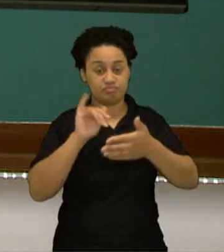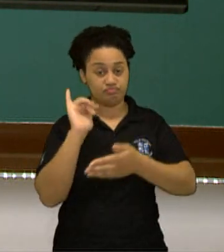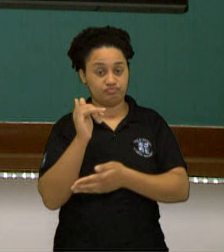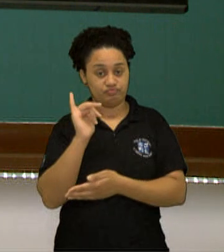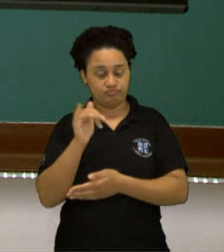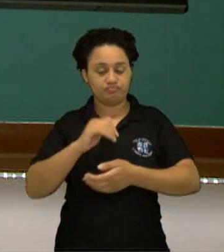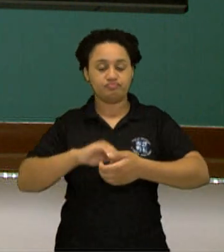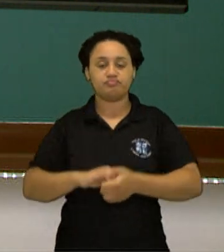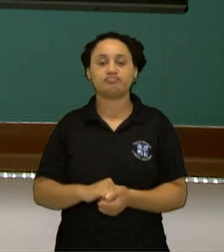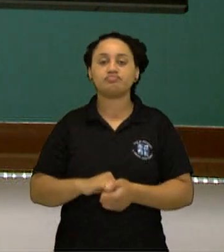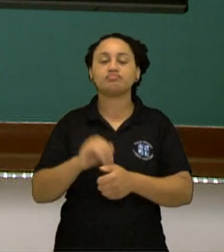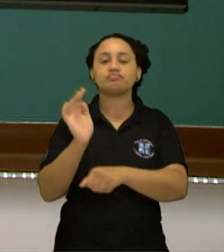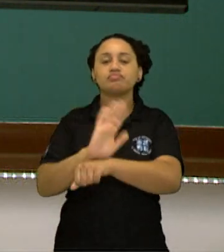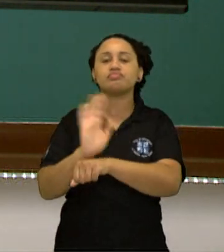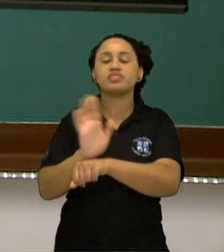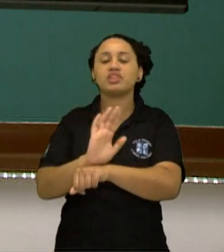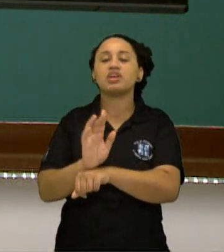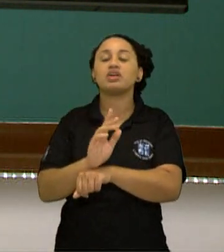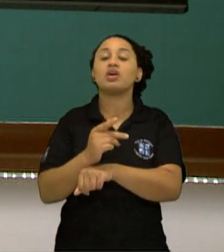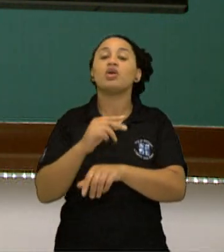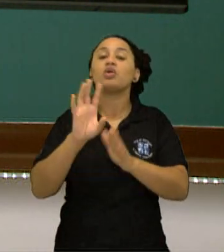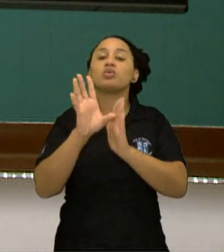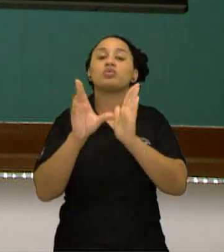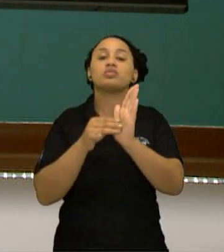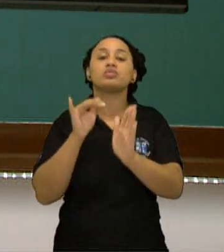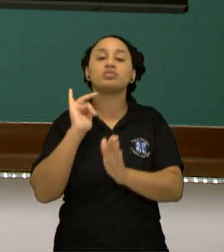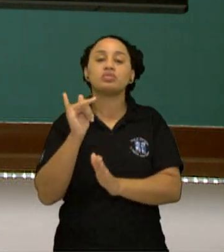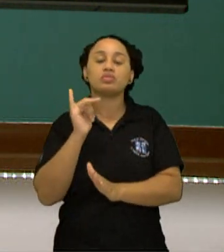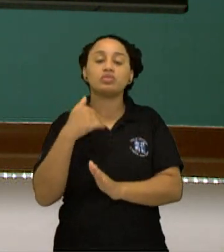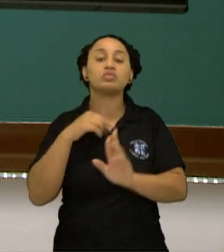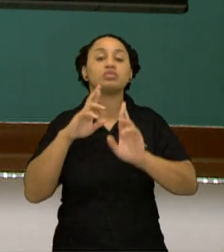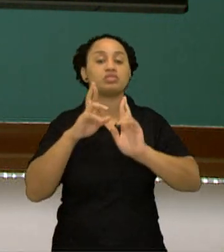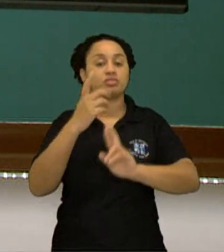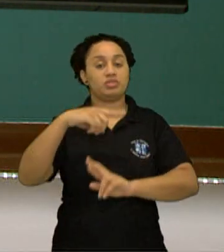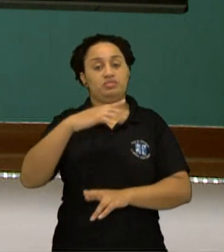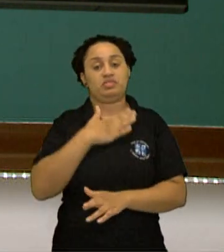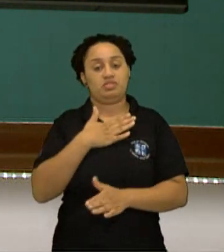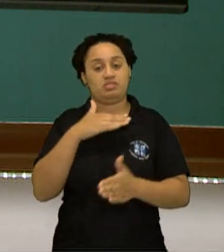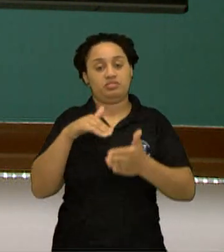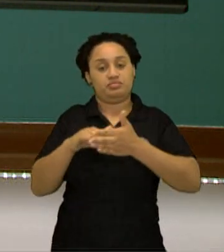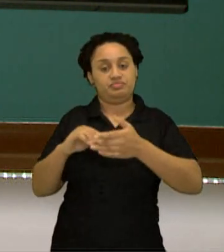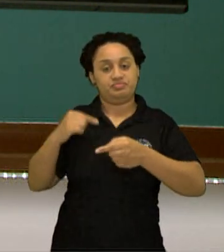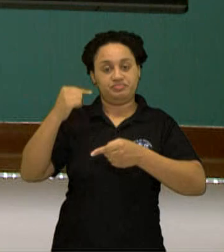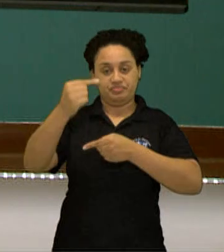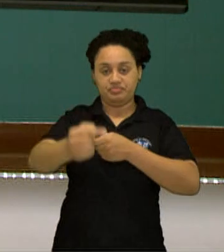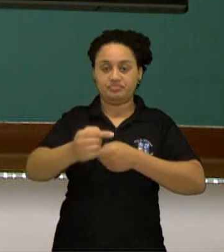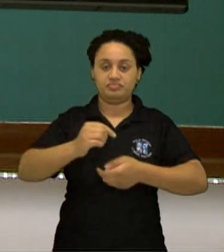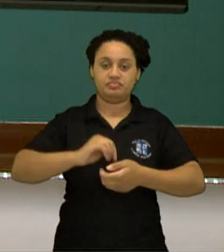Nesse vídeo, nós falamos sobre conto. Espero que vocês tenham gostado. Até breve!